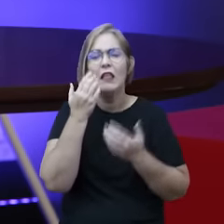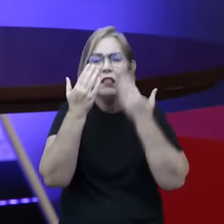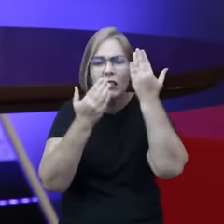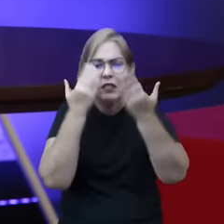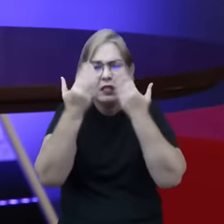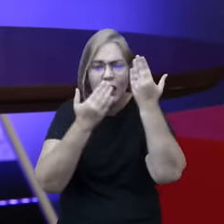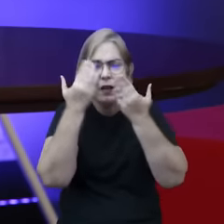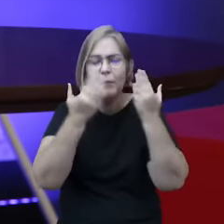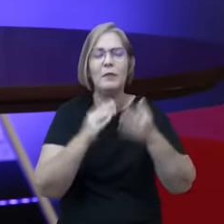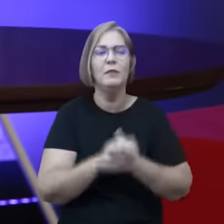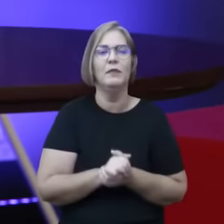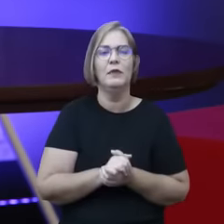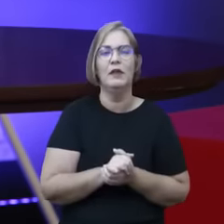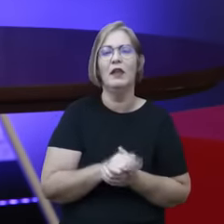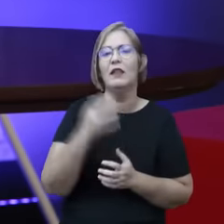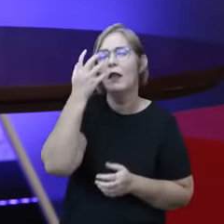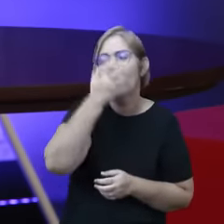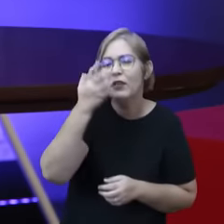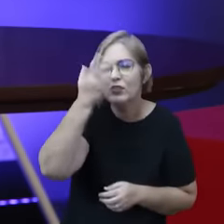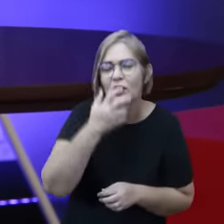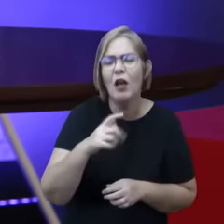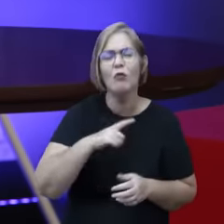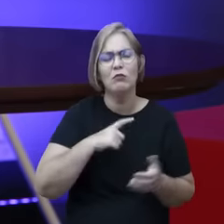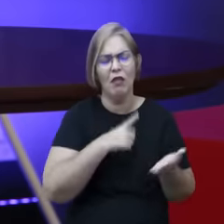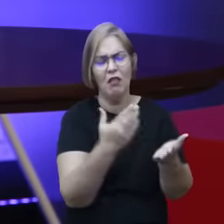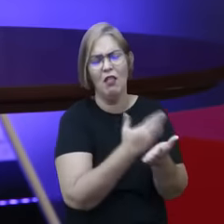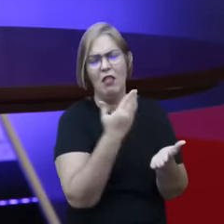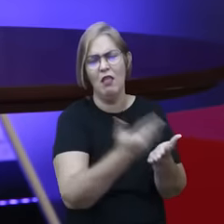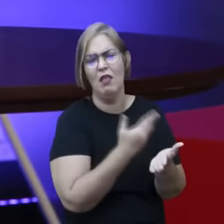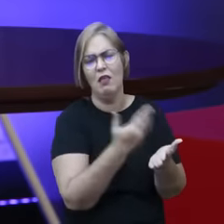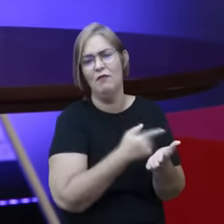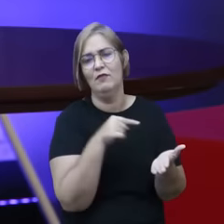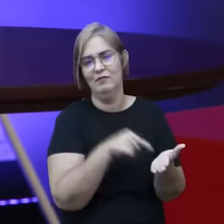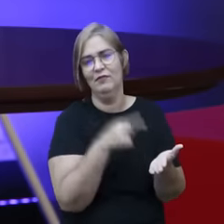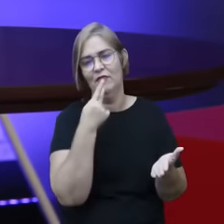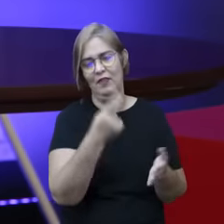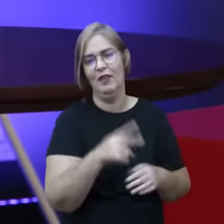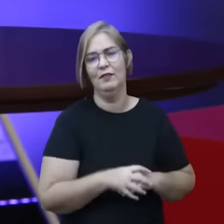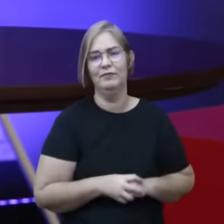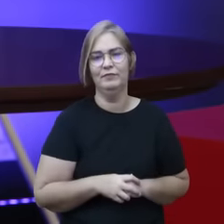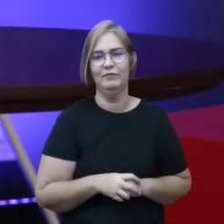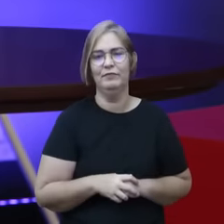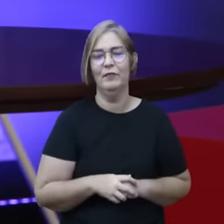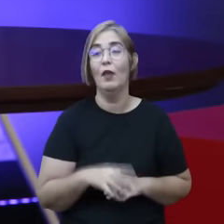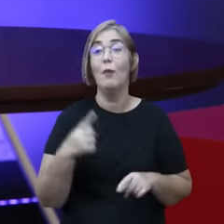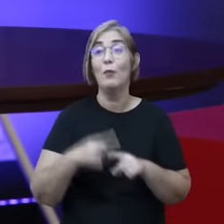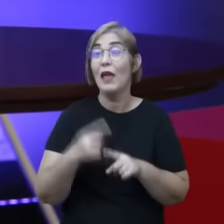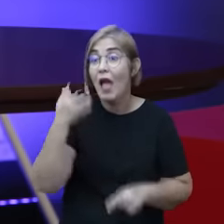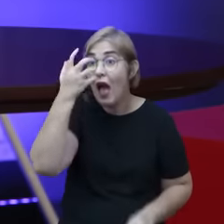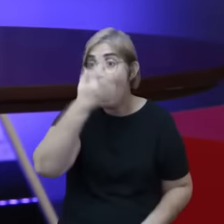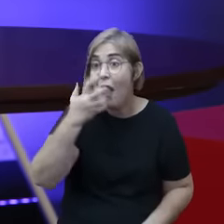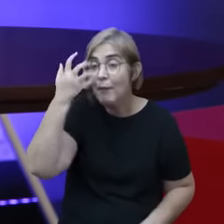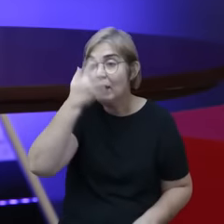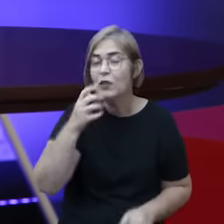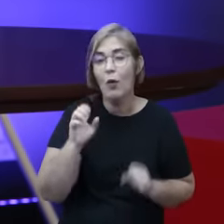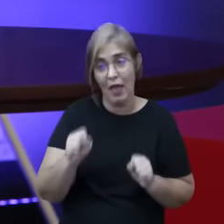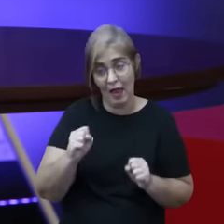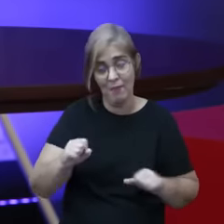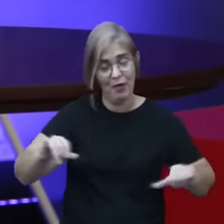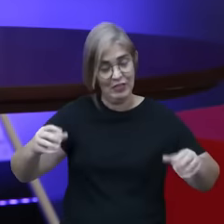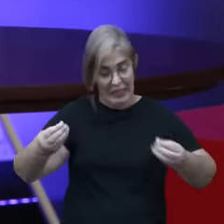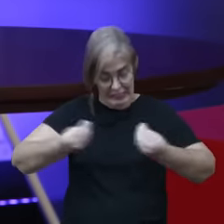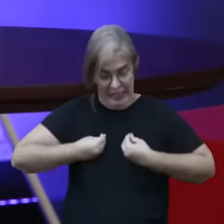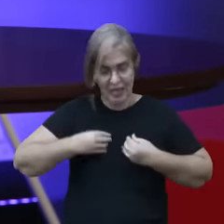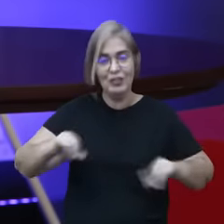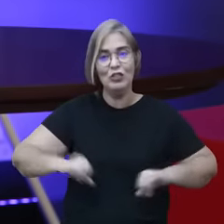equilibrar as paixões com a razão, educar as paixões pela razão. Por quê? Porque elas nos conduzem de elas são uma força trágica em nós.